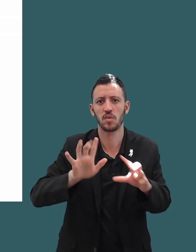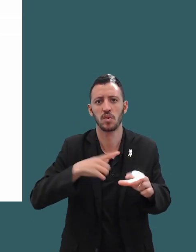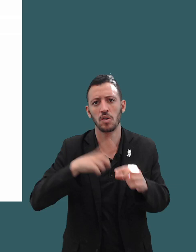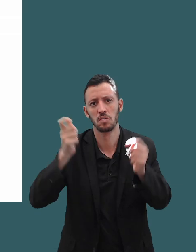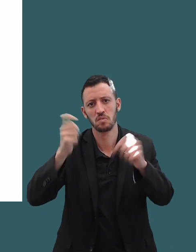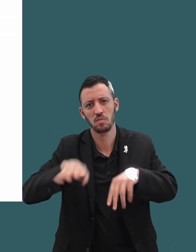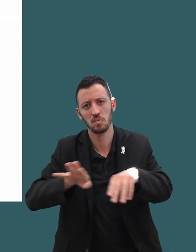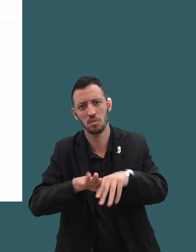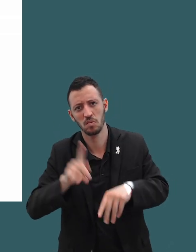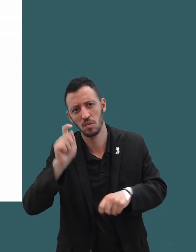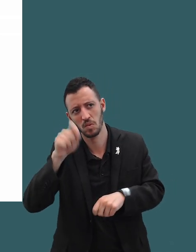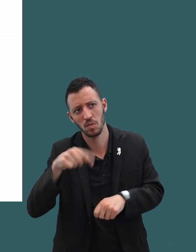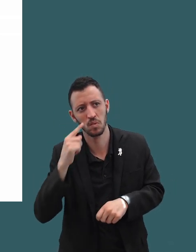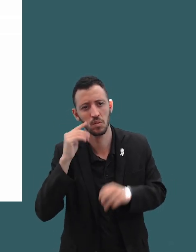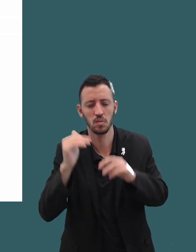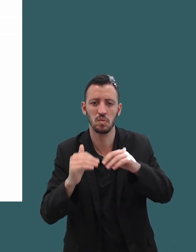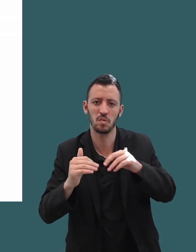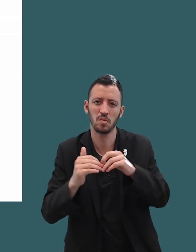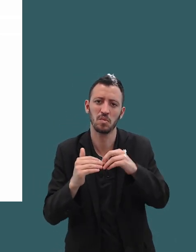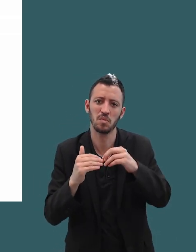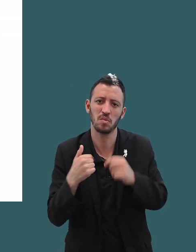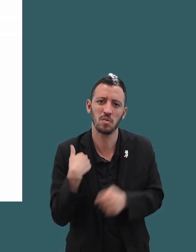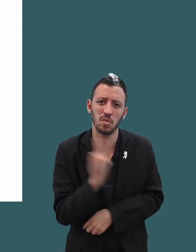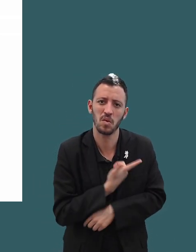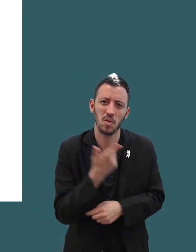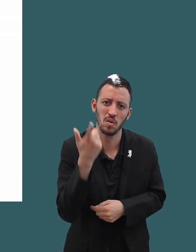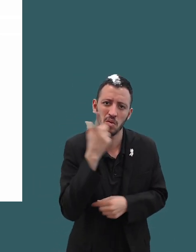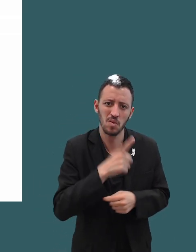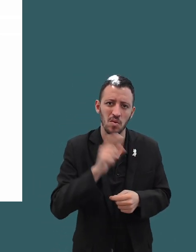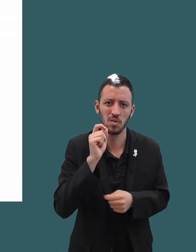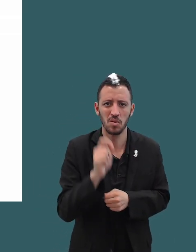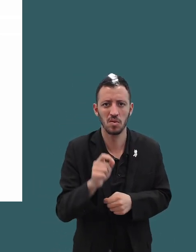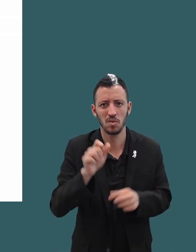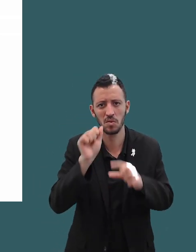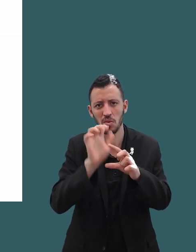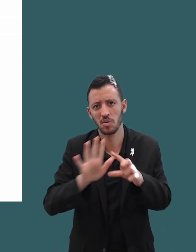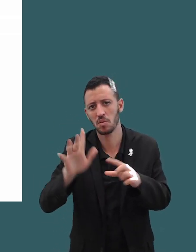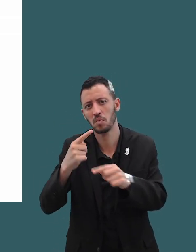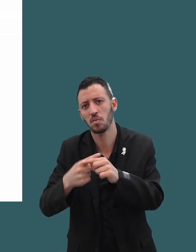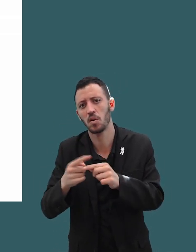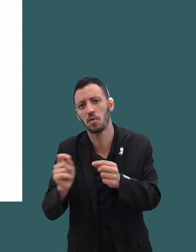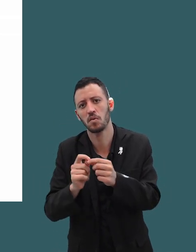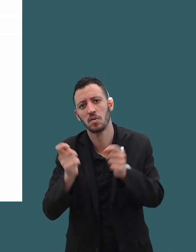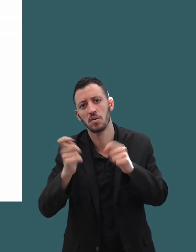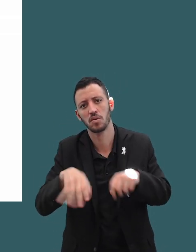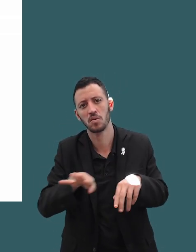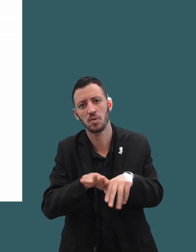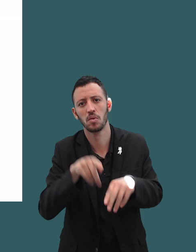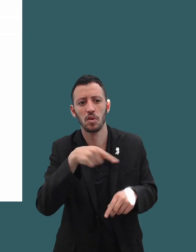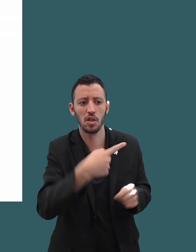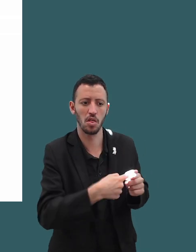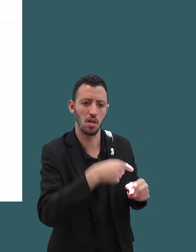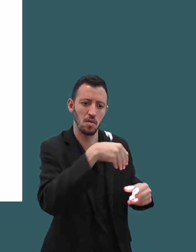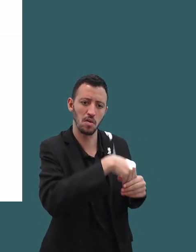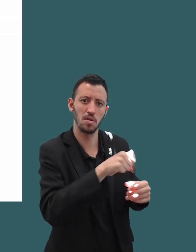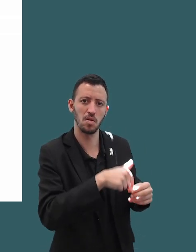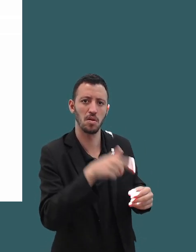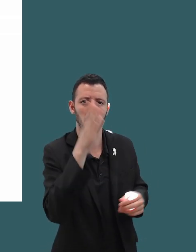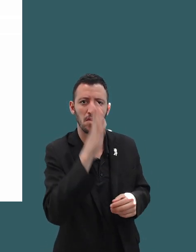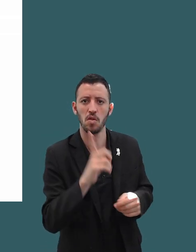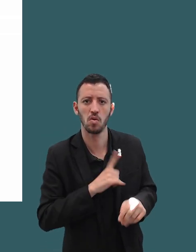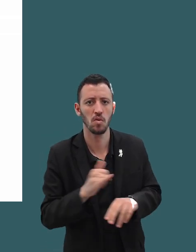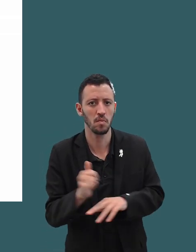cima, a lei não vale para ela, a gente não consegue fazer a plataforma cumprir a lei, ela não está situada no Brasil, então não tem